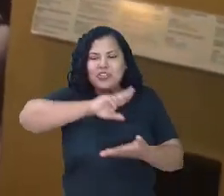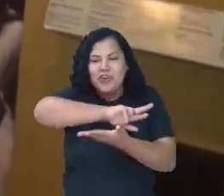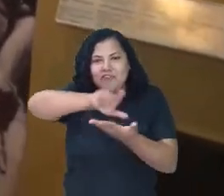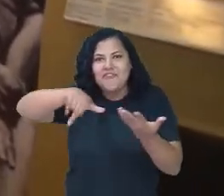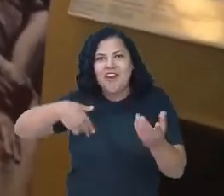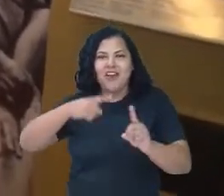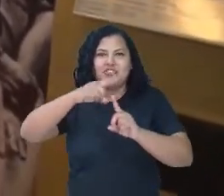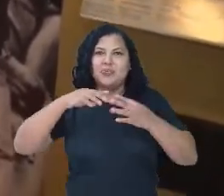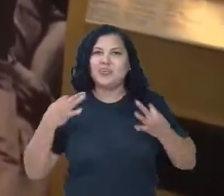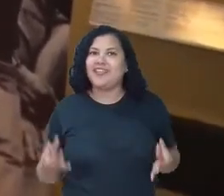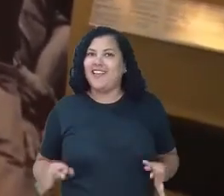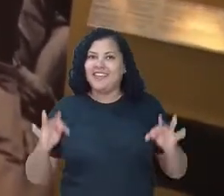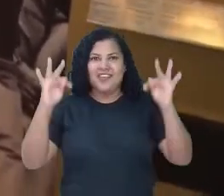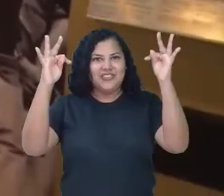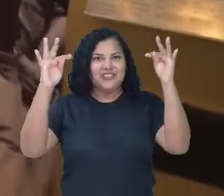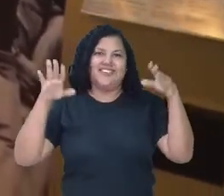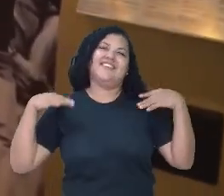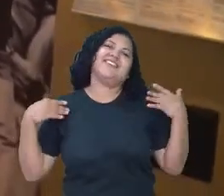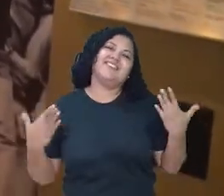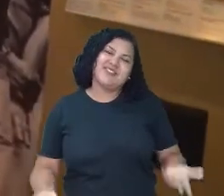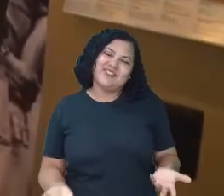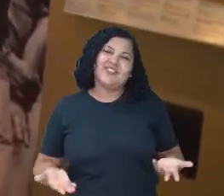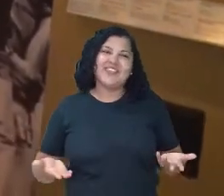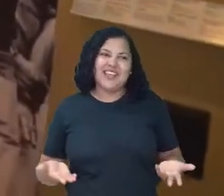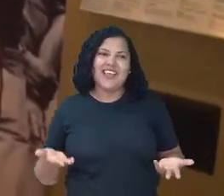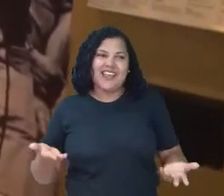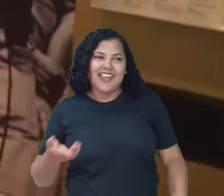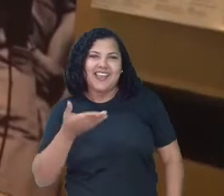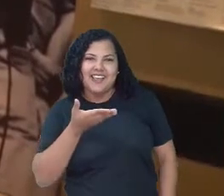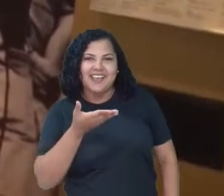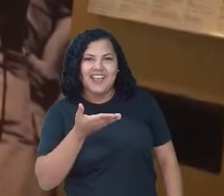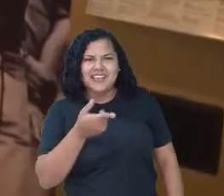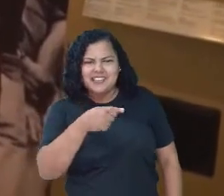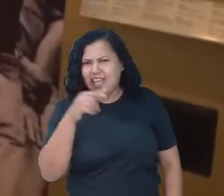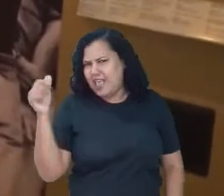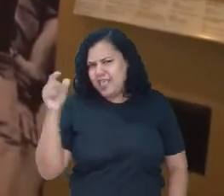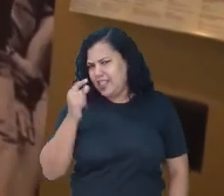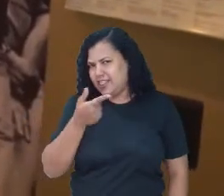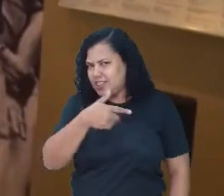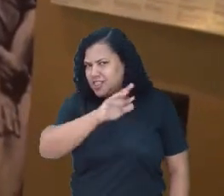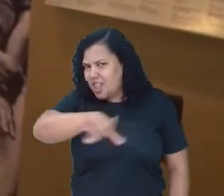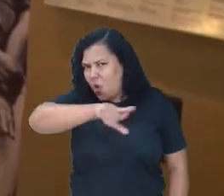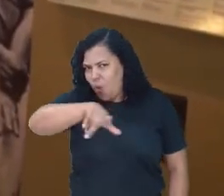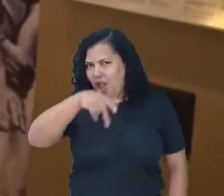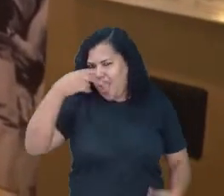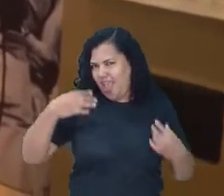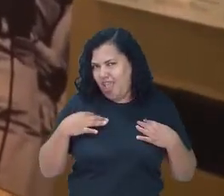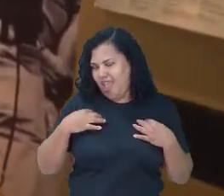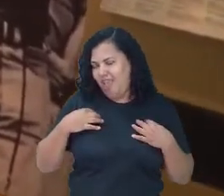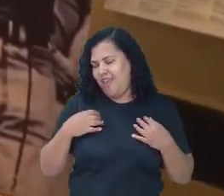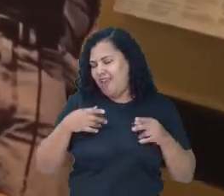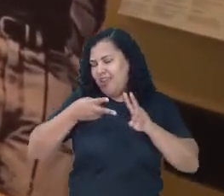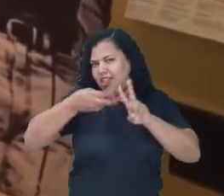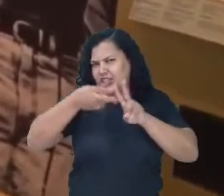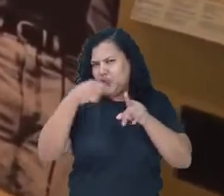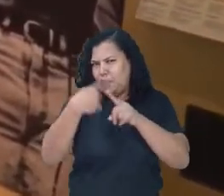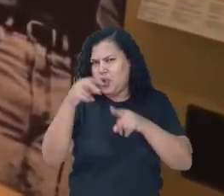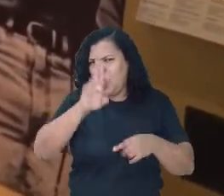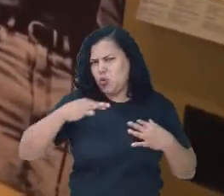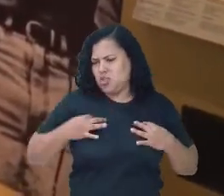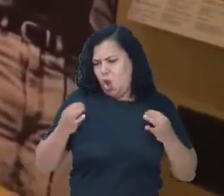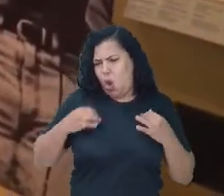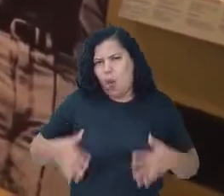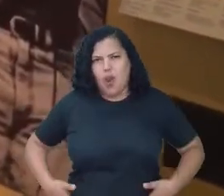tipos de tecnologia e tal. Isso torna menos indígena, não. Exatamente, uma roupa, né? Uma calça jeans e tal. Como a gente